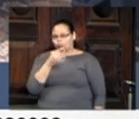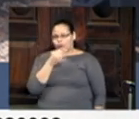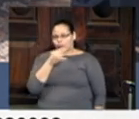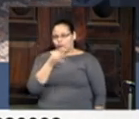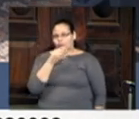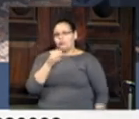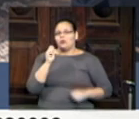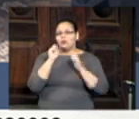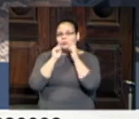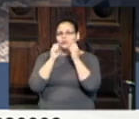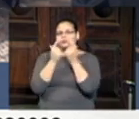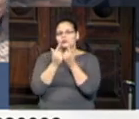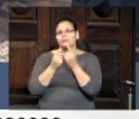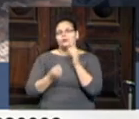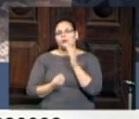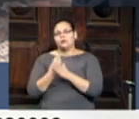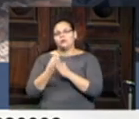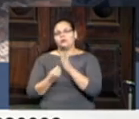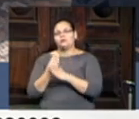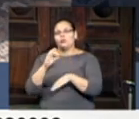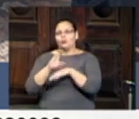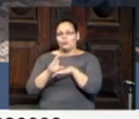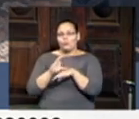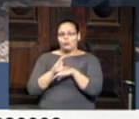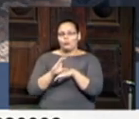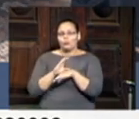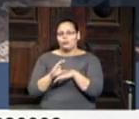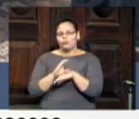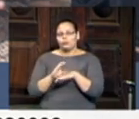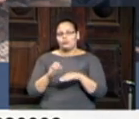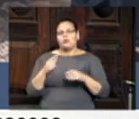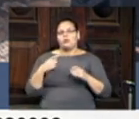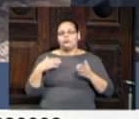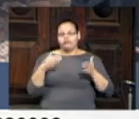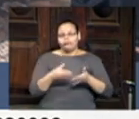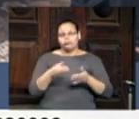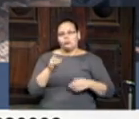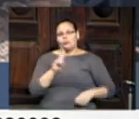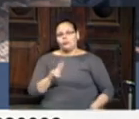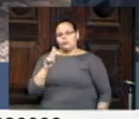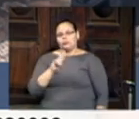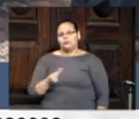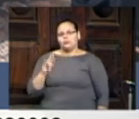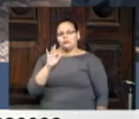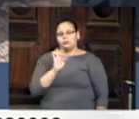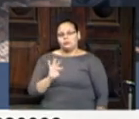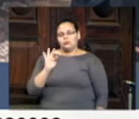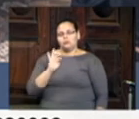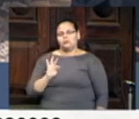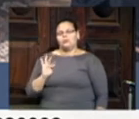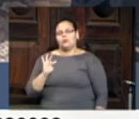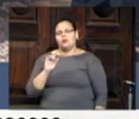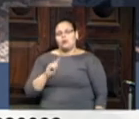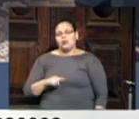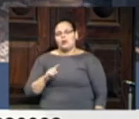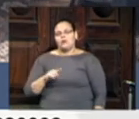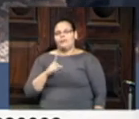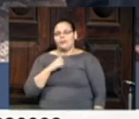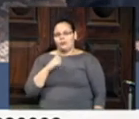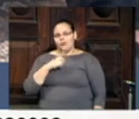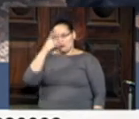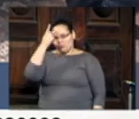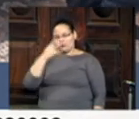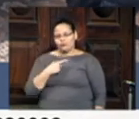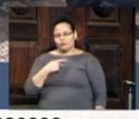Assembleia Legislativa para a criação de cursos ou áreas nas universidades, as universidades, nos marcos da Constituição, dispõem de